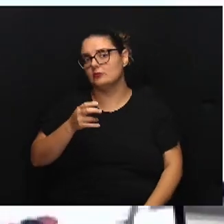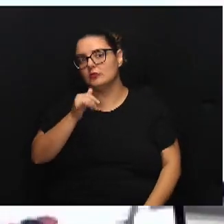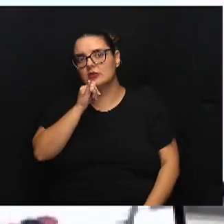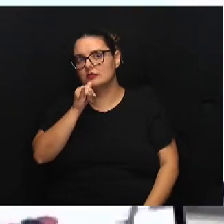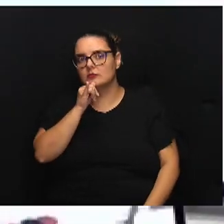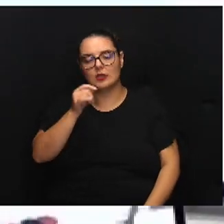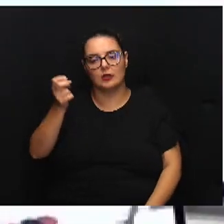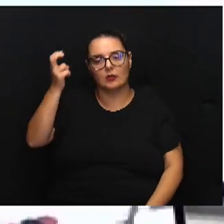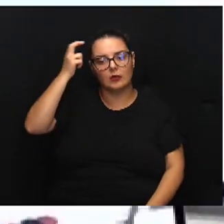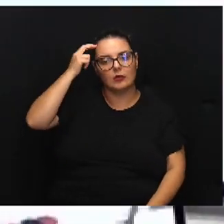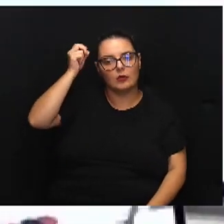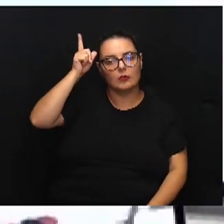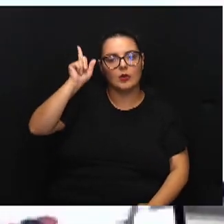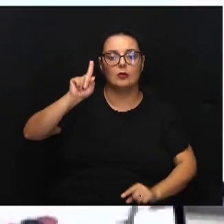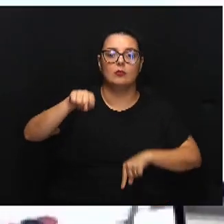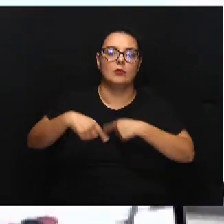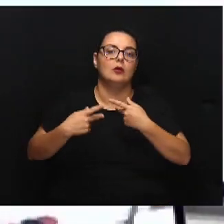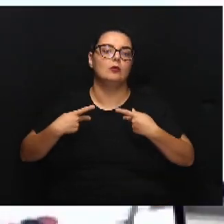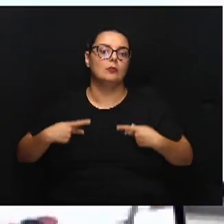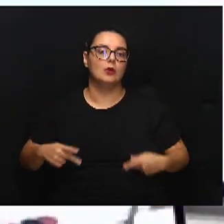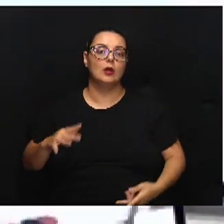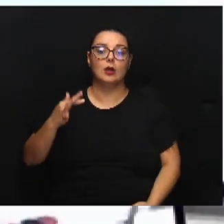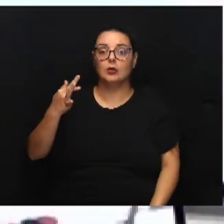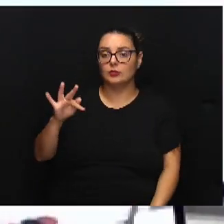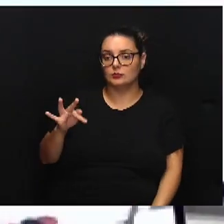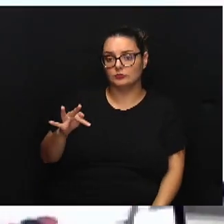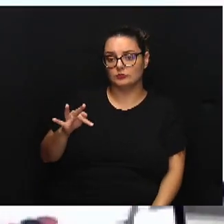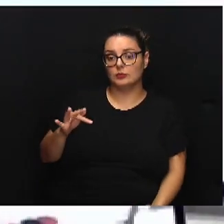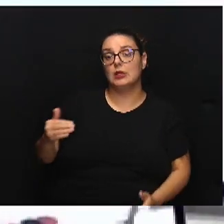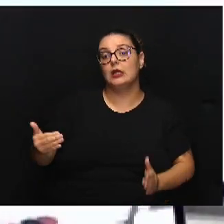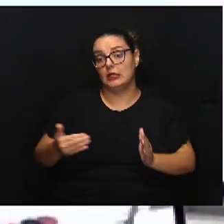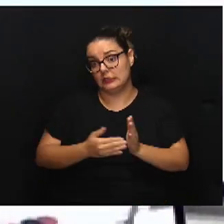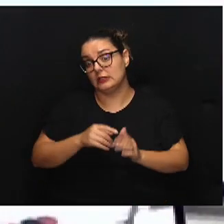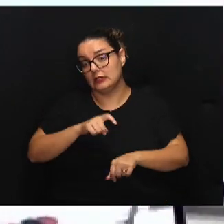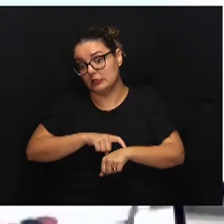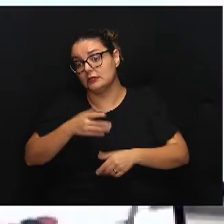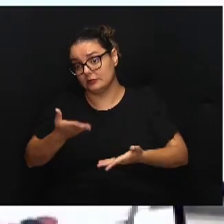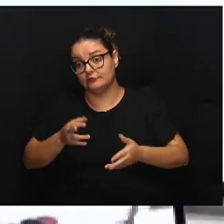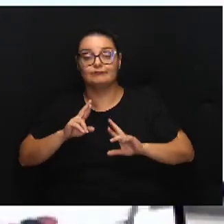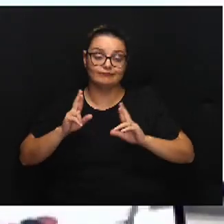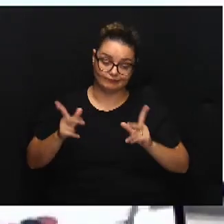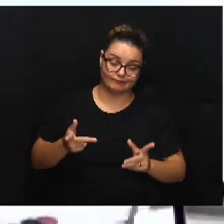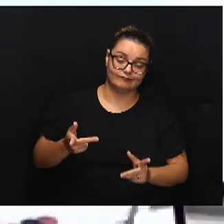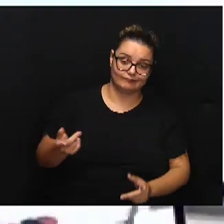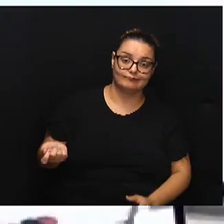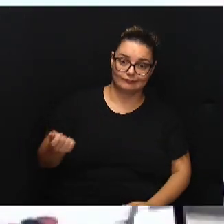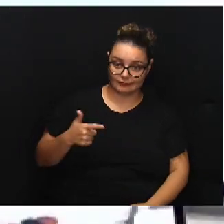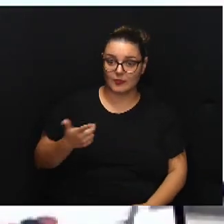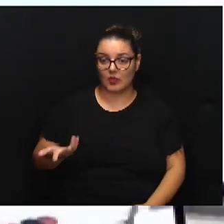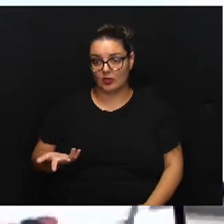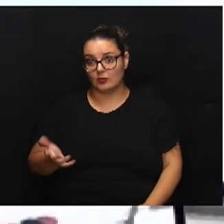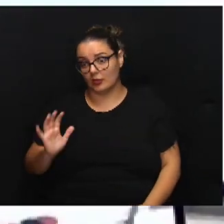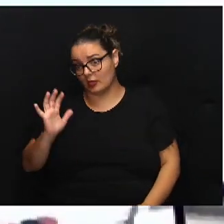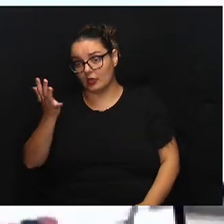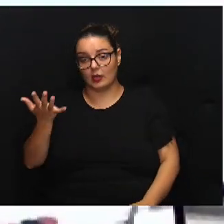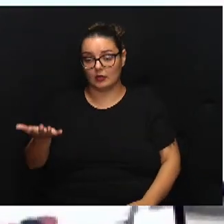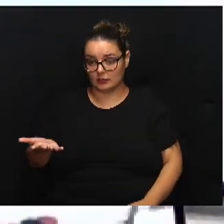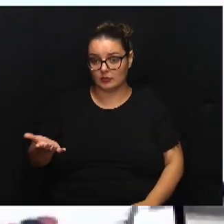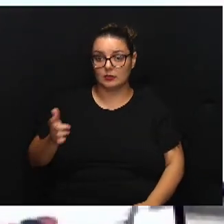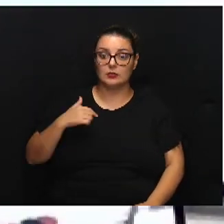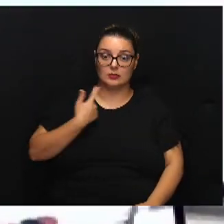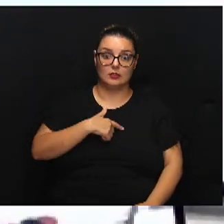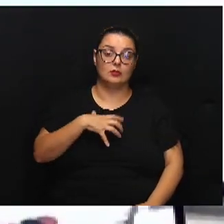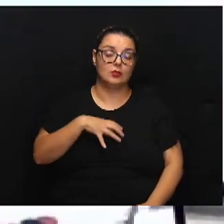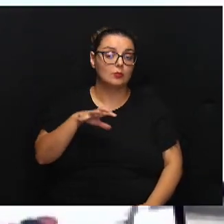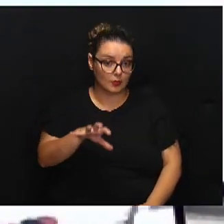tem outra postura em relação à dor, até isso é bastante diferente do que acontece na nossa